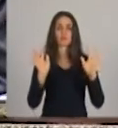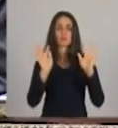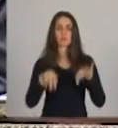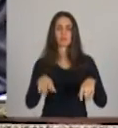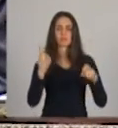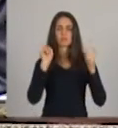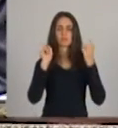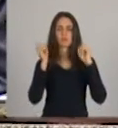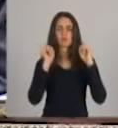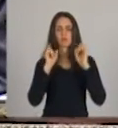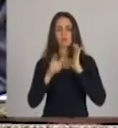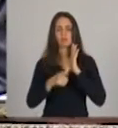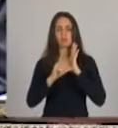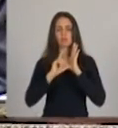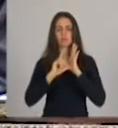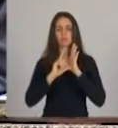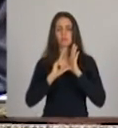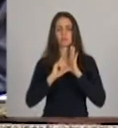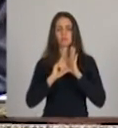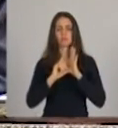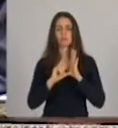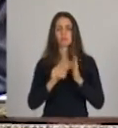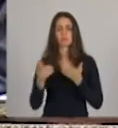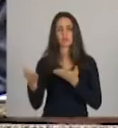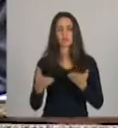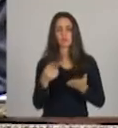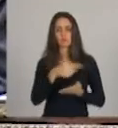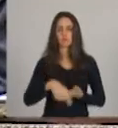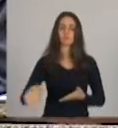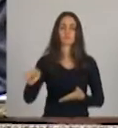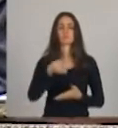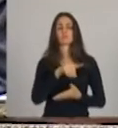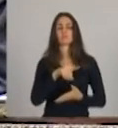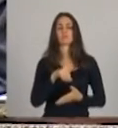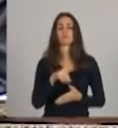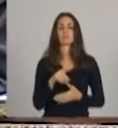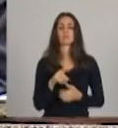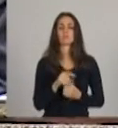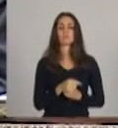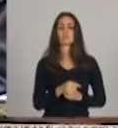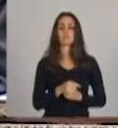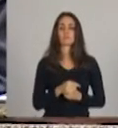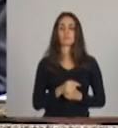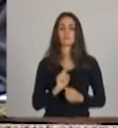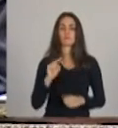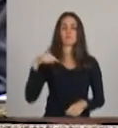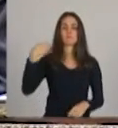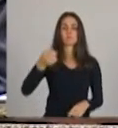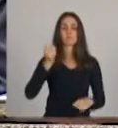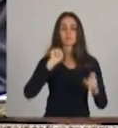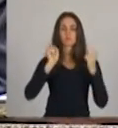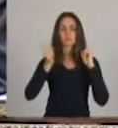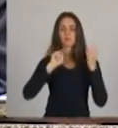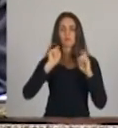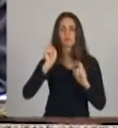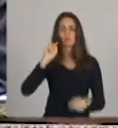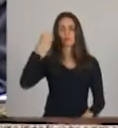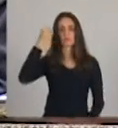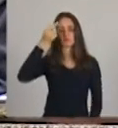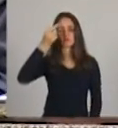encerrar a presente sessão. Antes, porém, convoco os senhores deputados e senhores deputados para a próxima, que